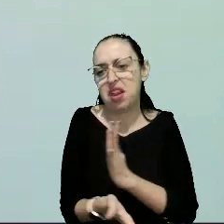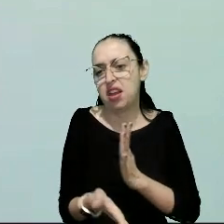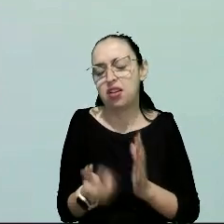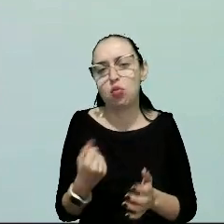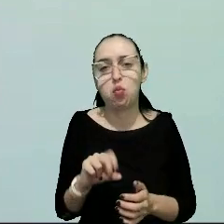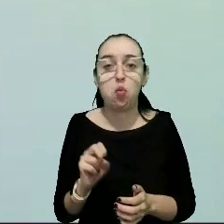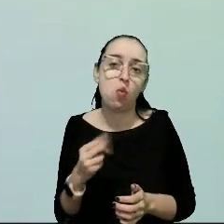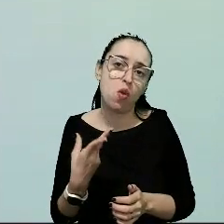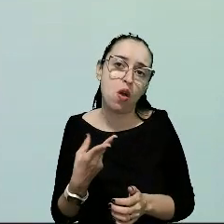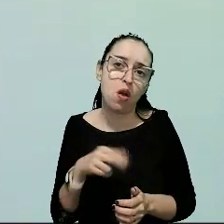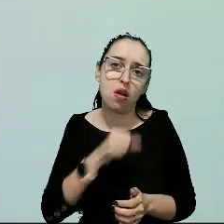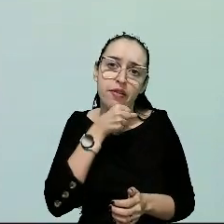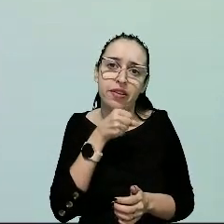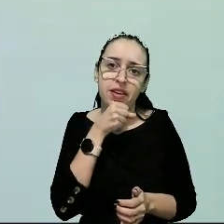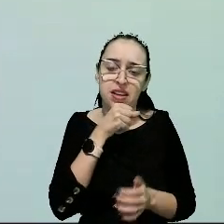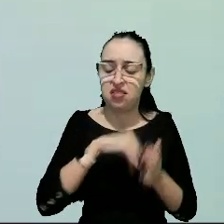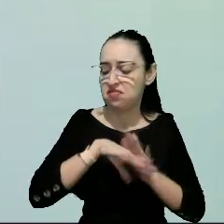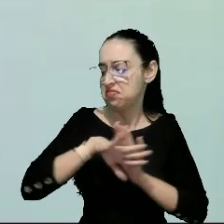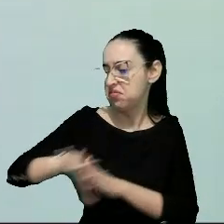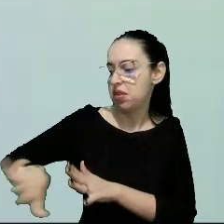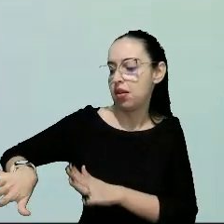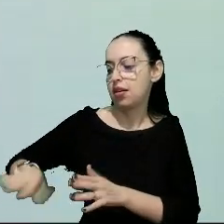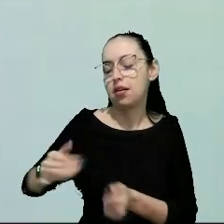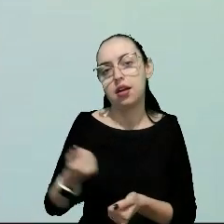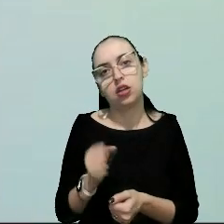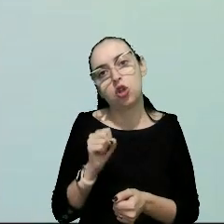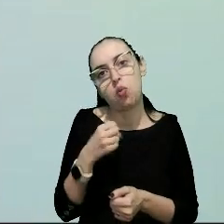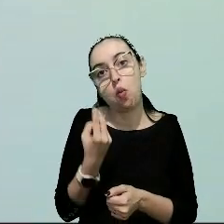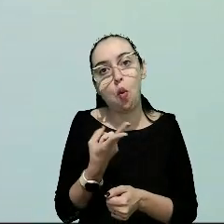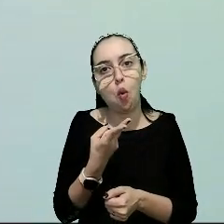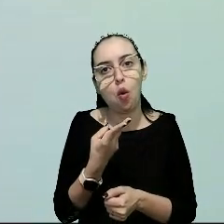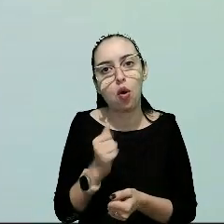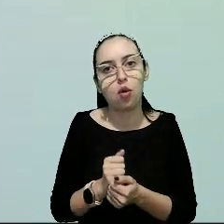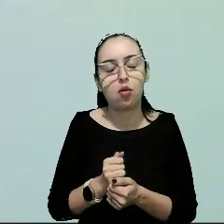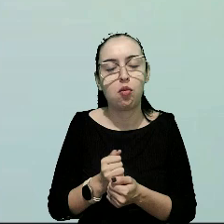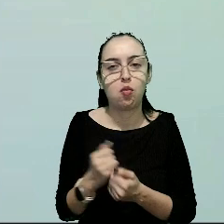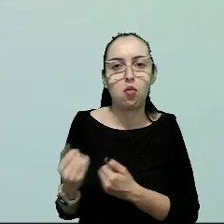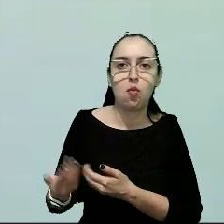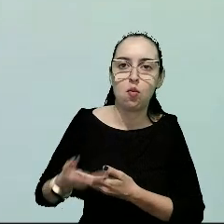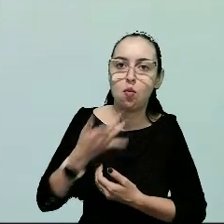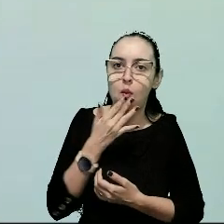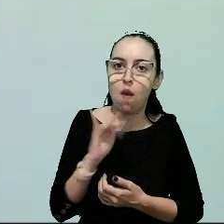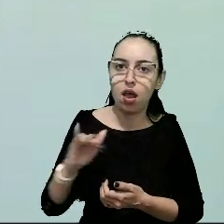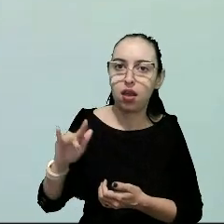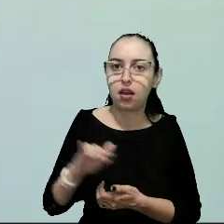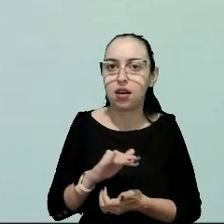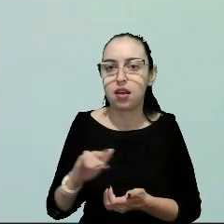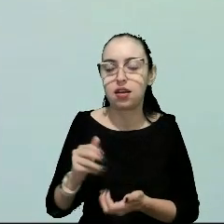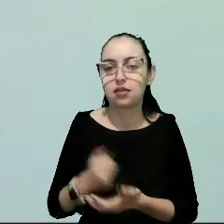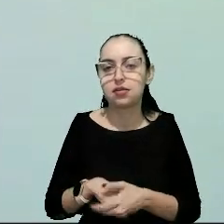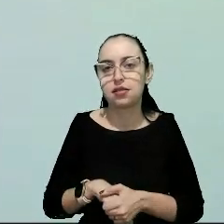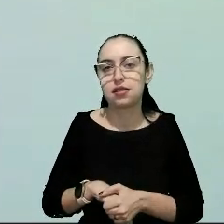ou como uma velha descartável ou como uma criança